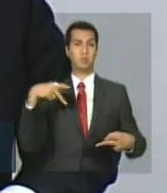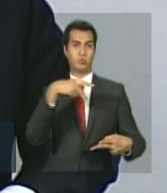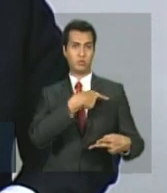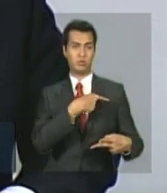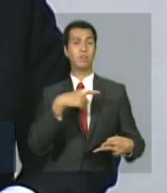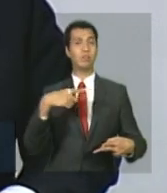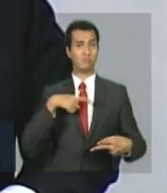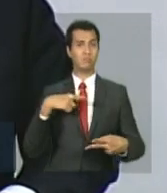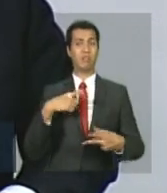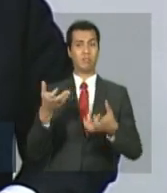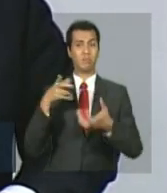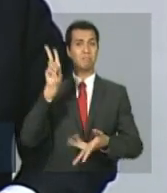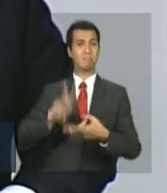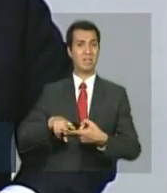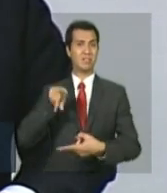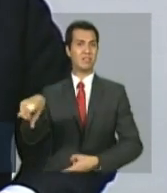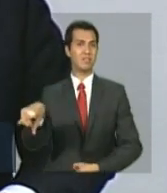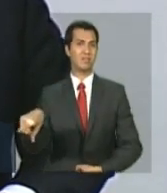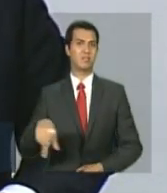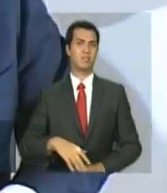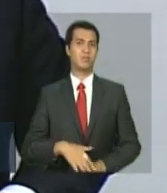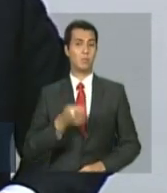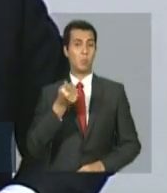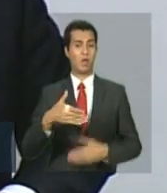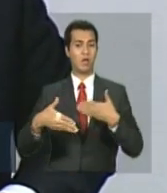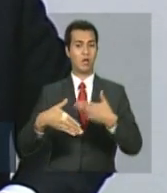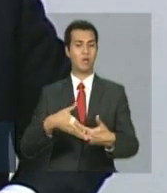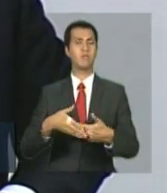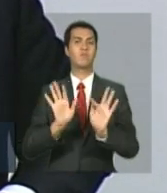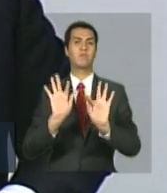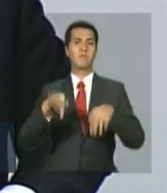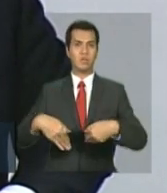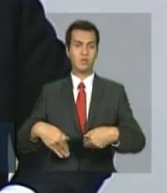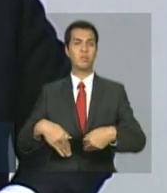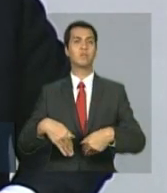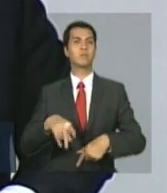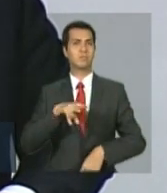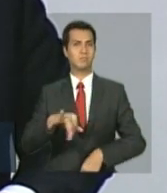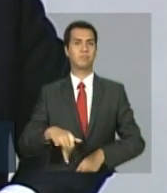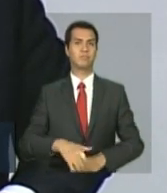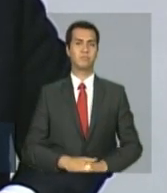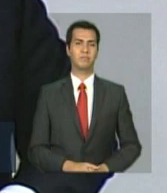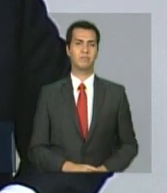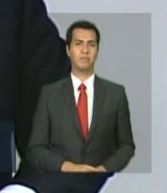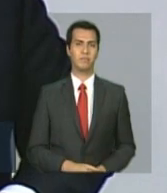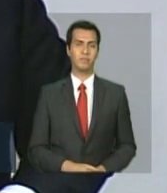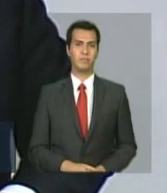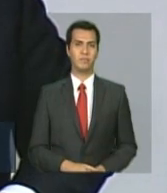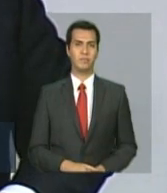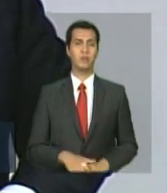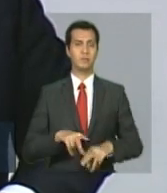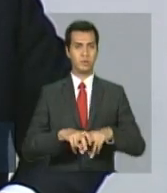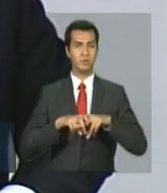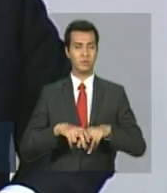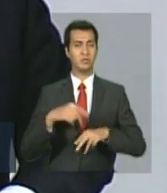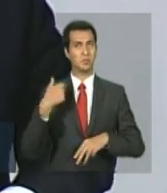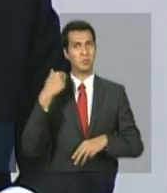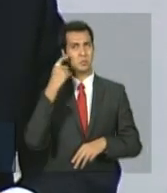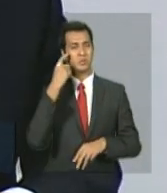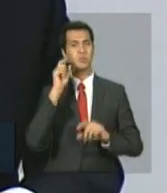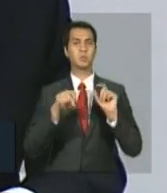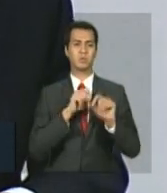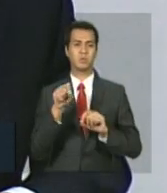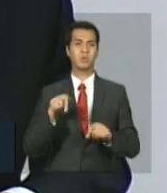ação penal, que talvez esteja em fase final de julgamento e de decisão. Por isso que eu creio é importante que os